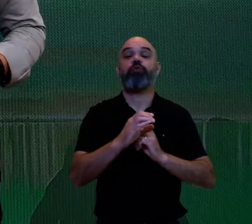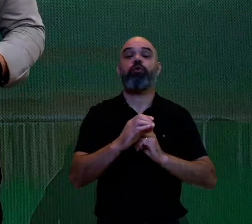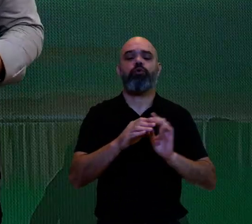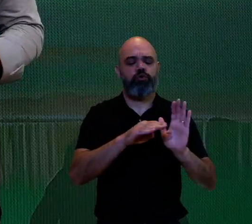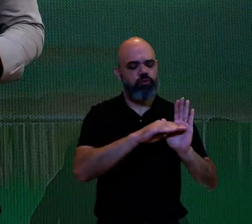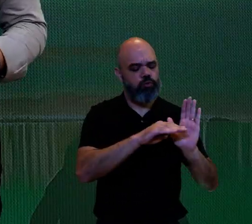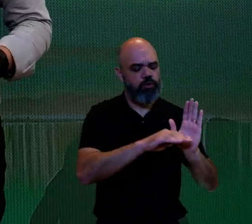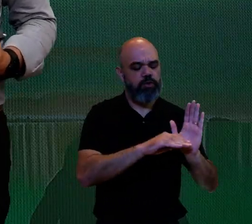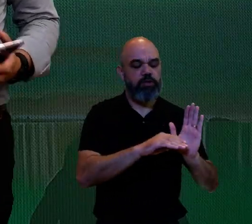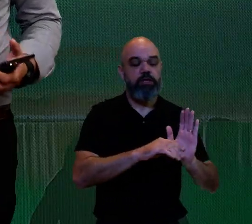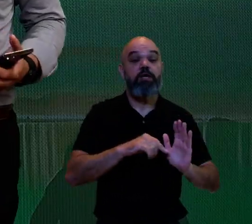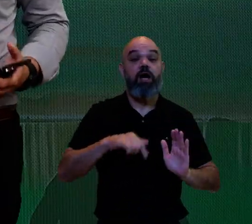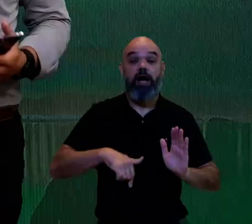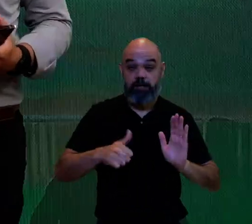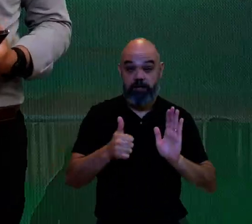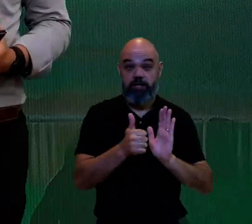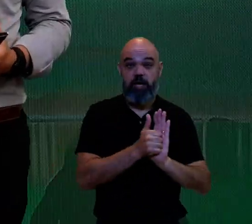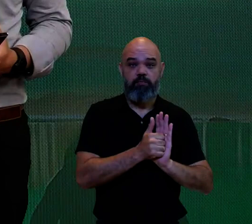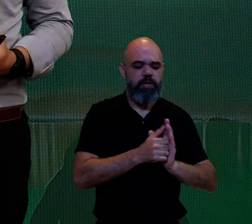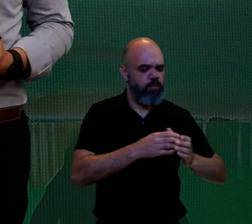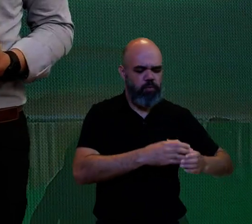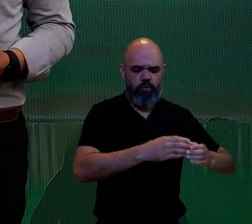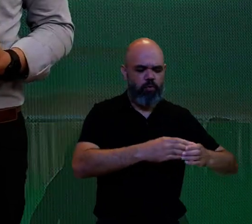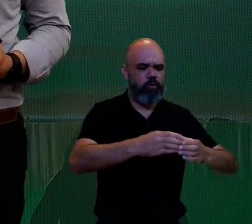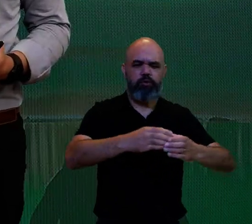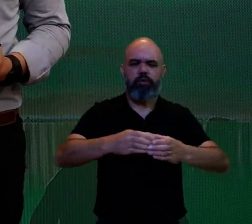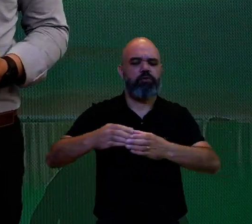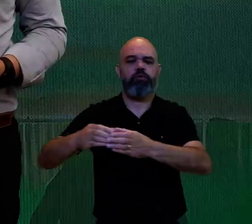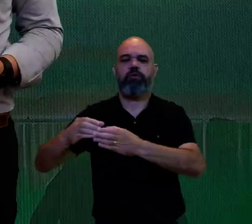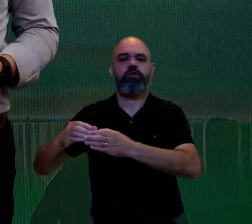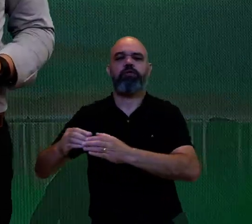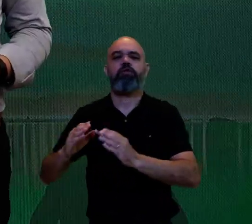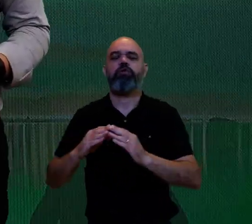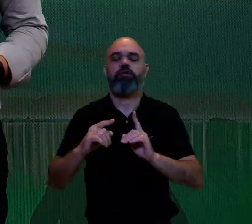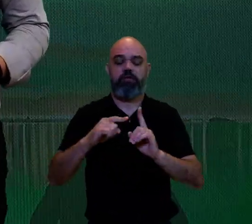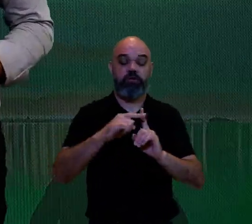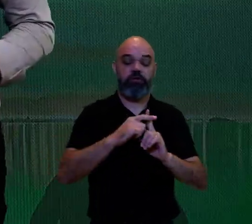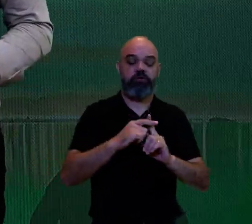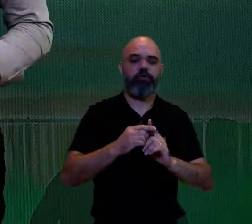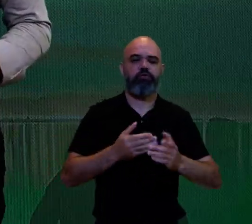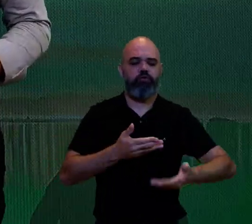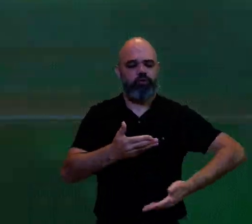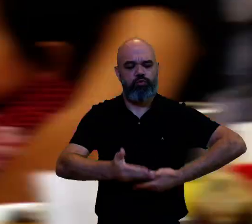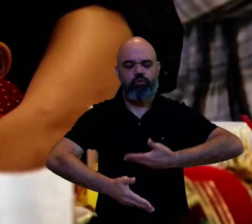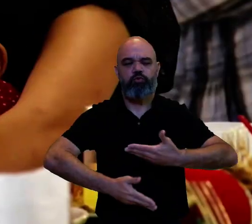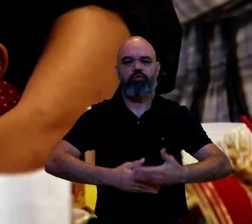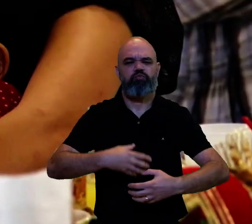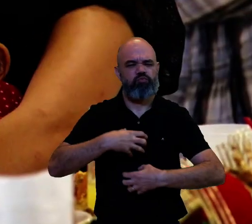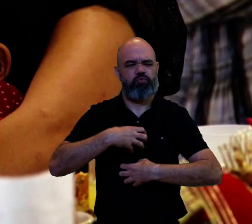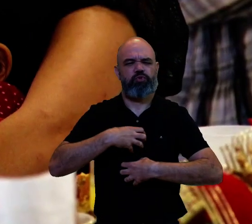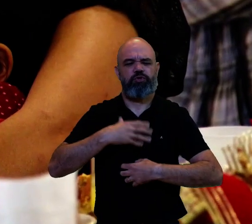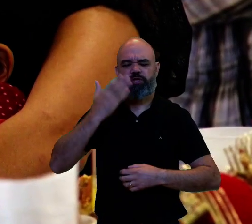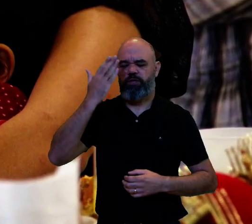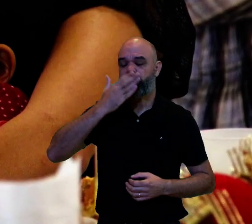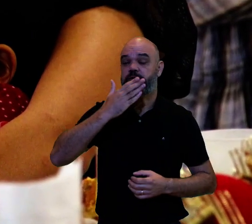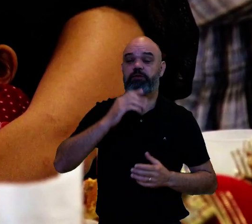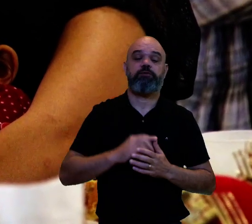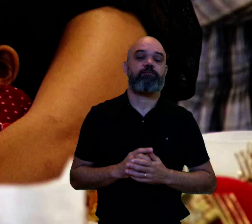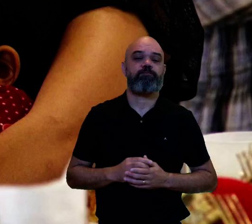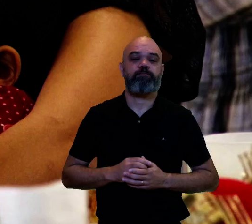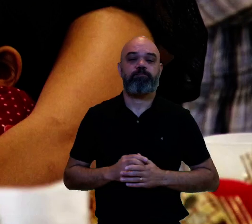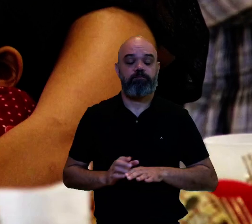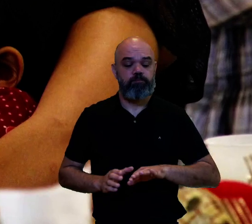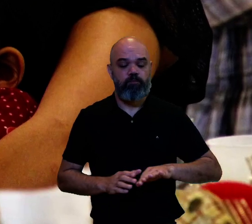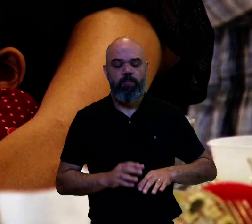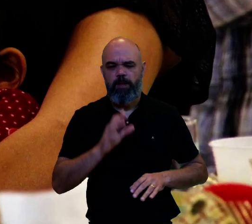Batel ou em todos os outros campi da PIB de Curitiba, todos juntos estaremos vivendo a presença. E no próximo sábado, dia 15 de